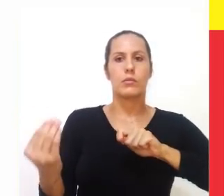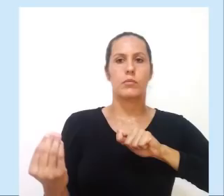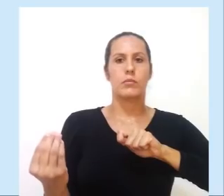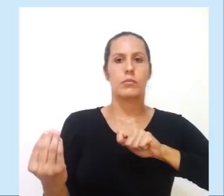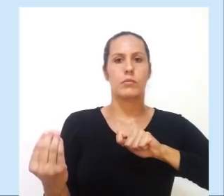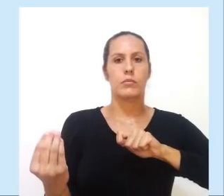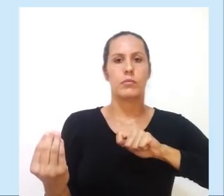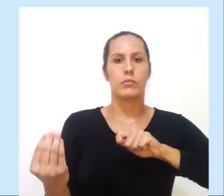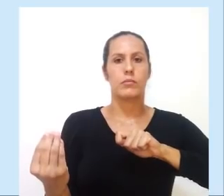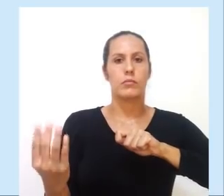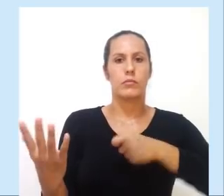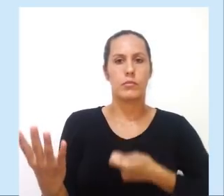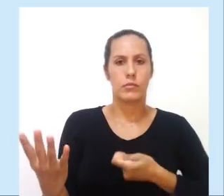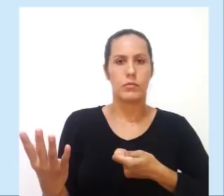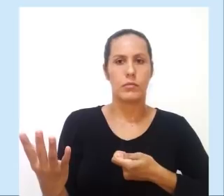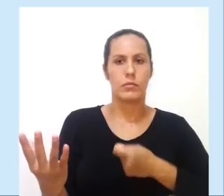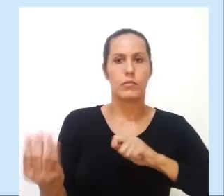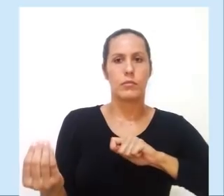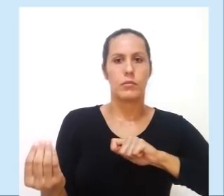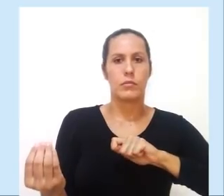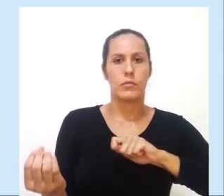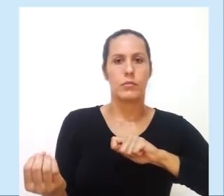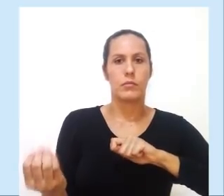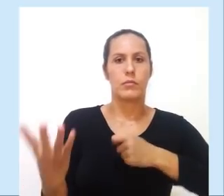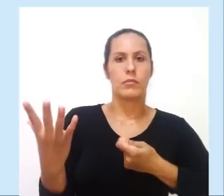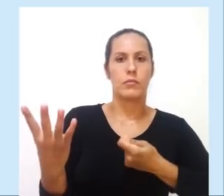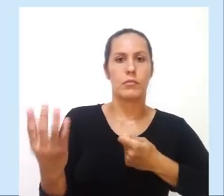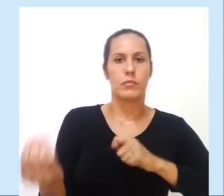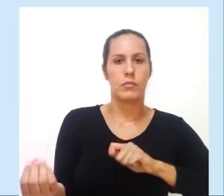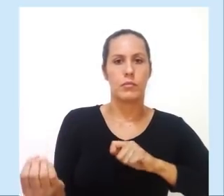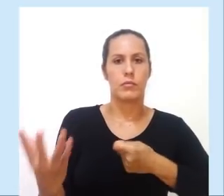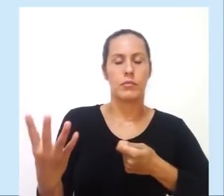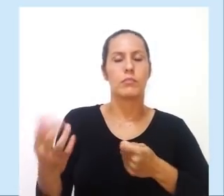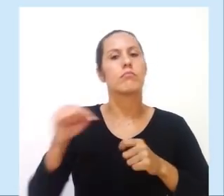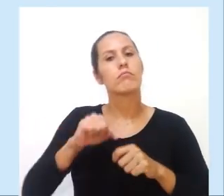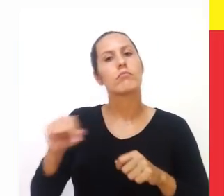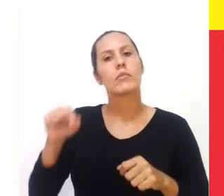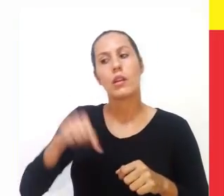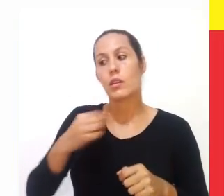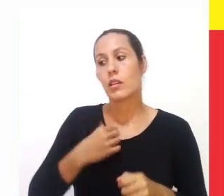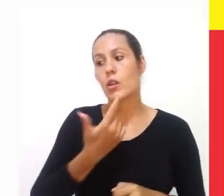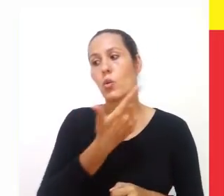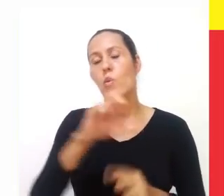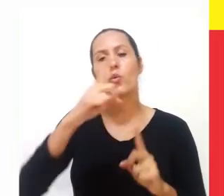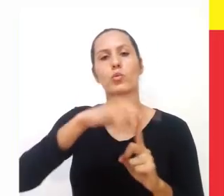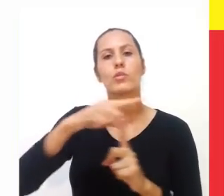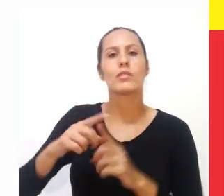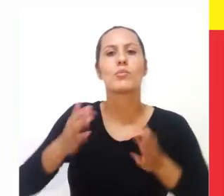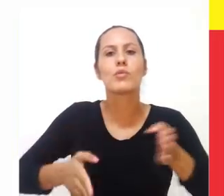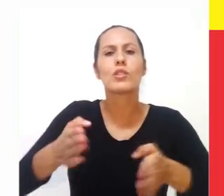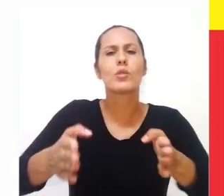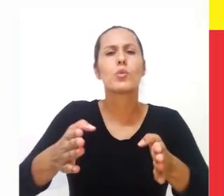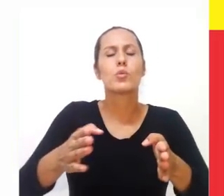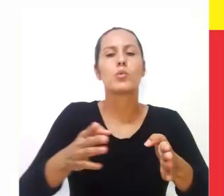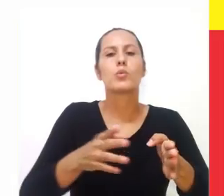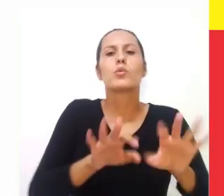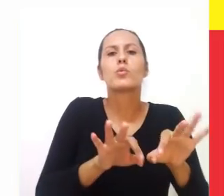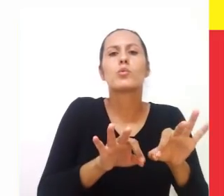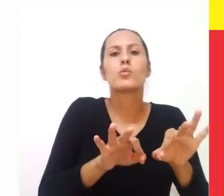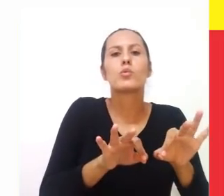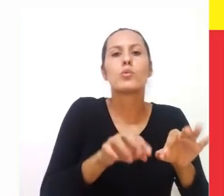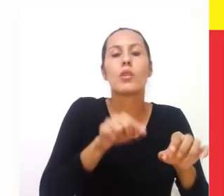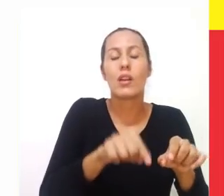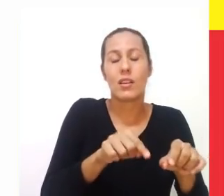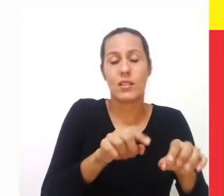apagada. Certo? Nós temos também outros tipos de circuito, como por exemplo, agora vocês vão observar na imagem, o circuito